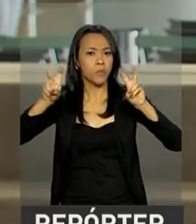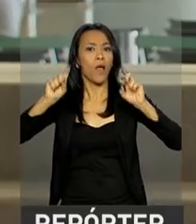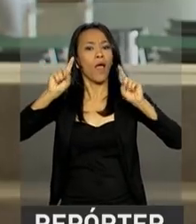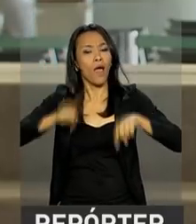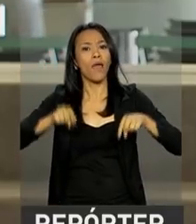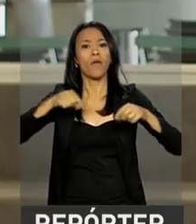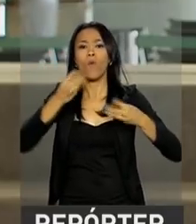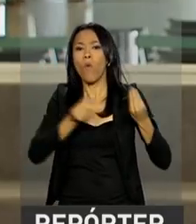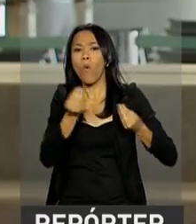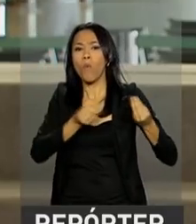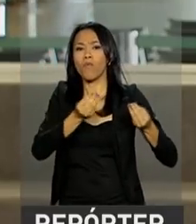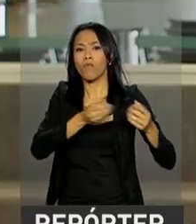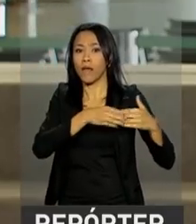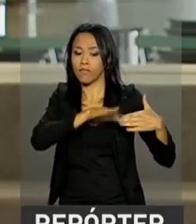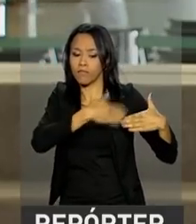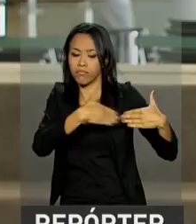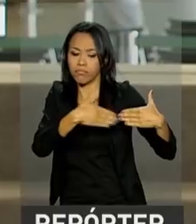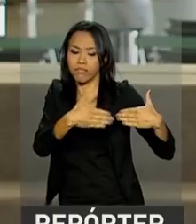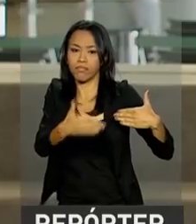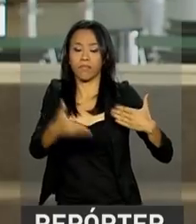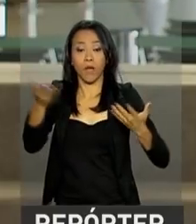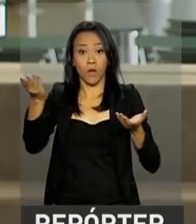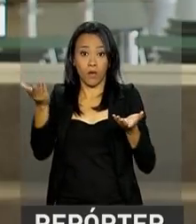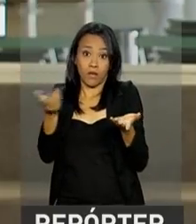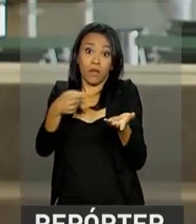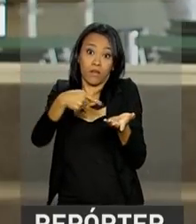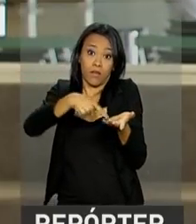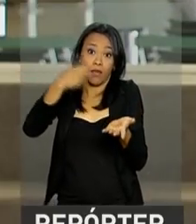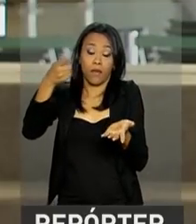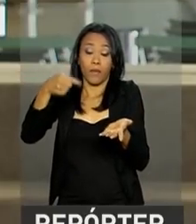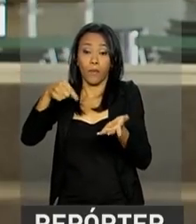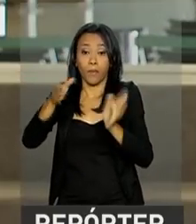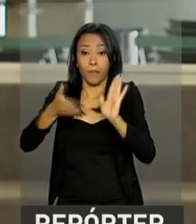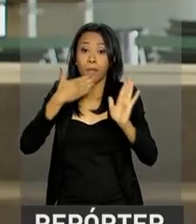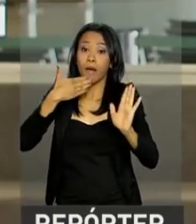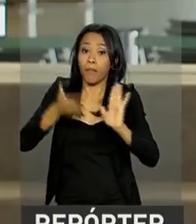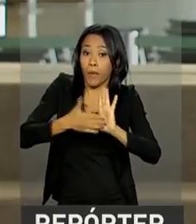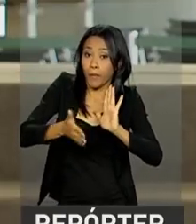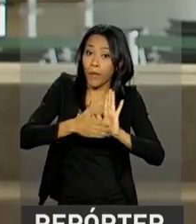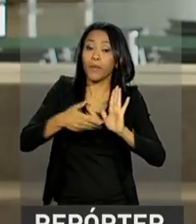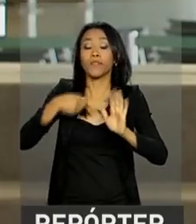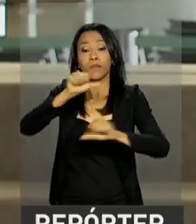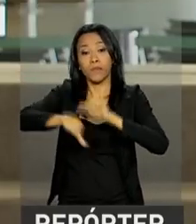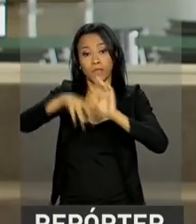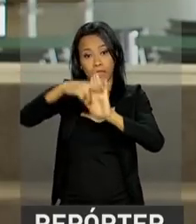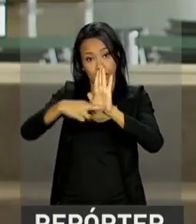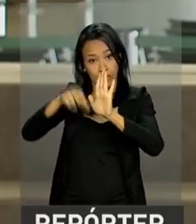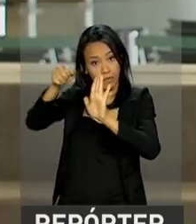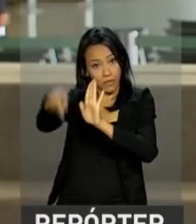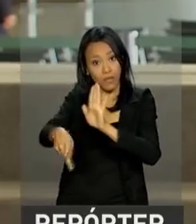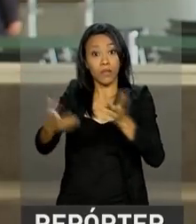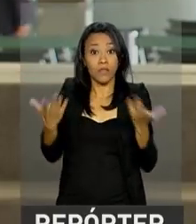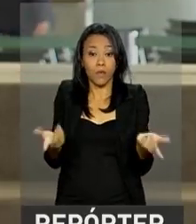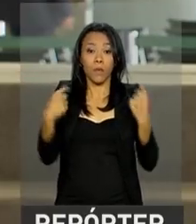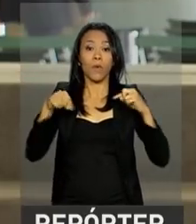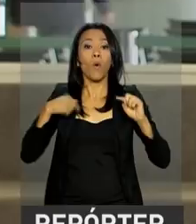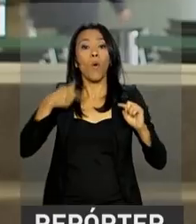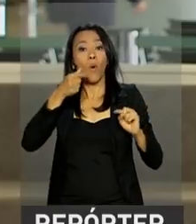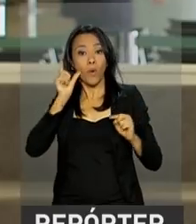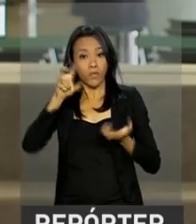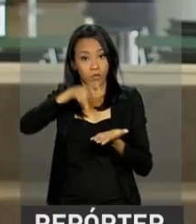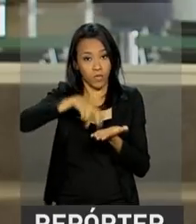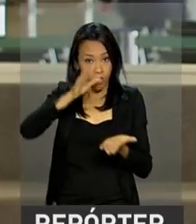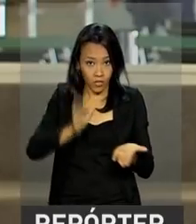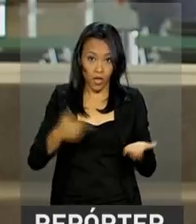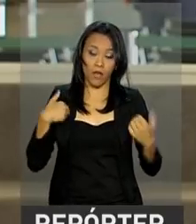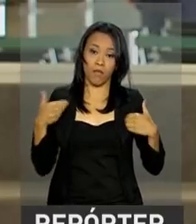da reforma da previdência que continua a ser prioridade para o governo ontem pela manhã o presidente michel temer já havia participado de uma